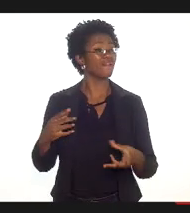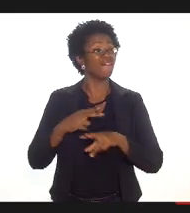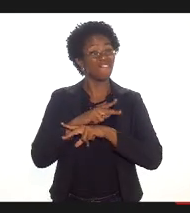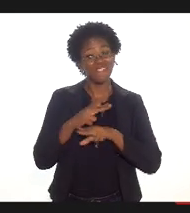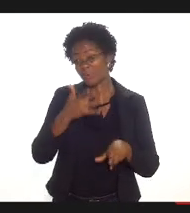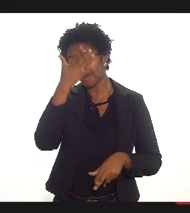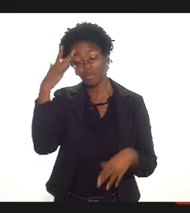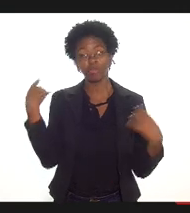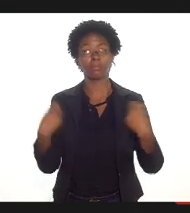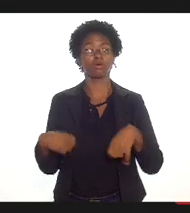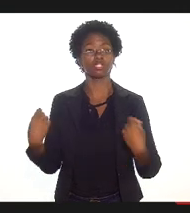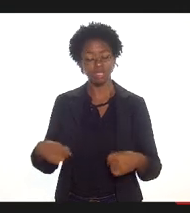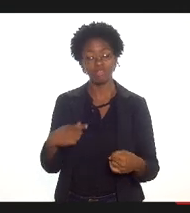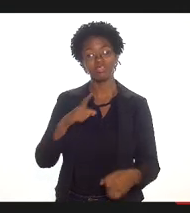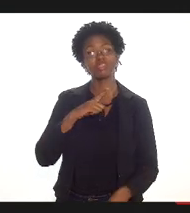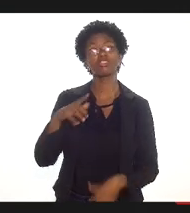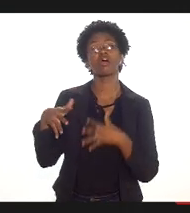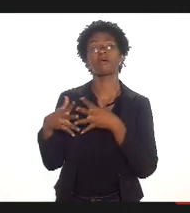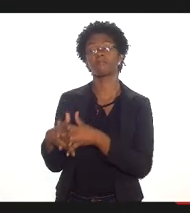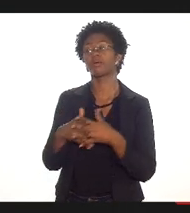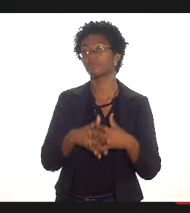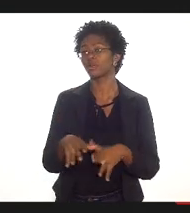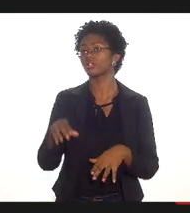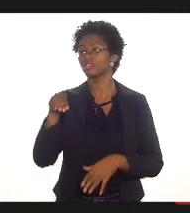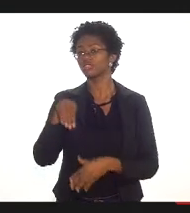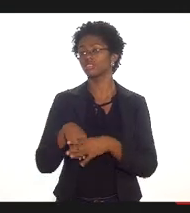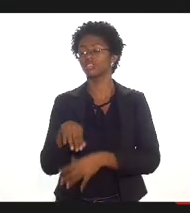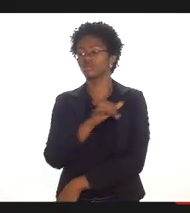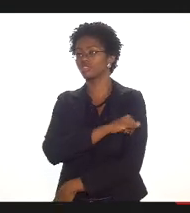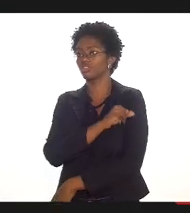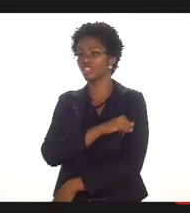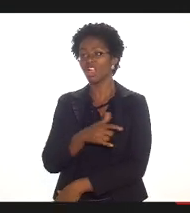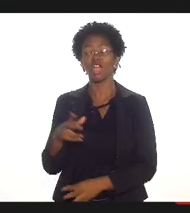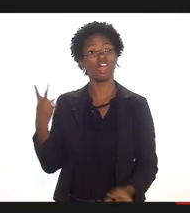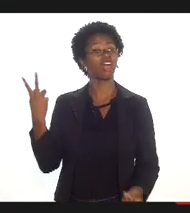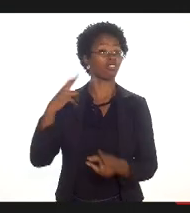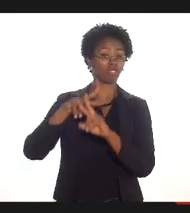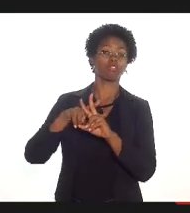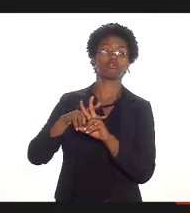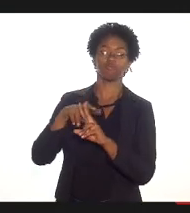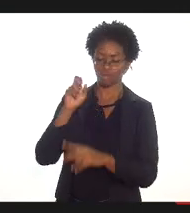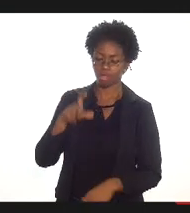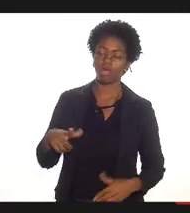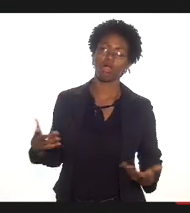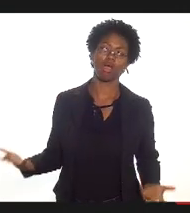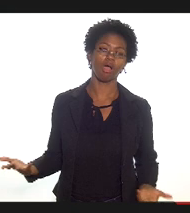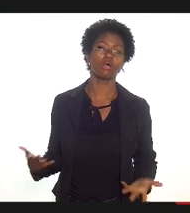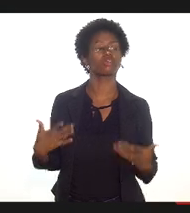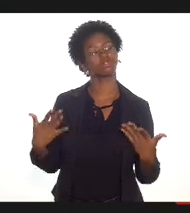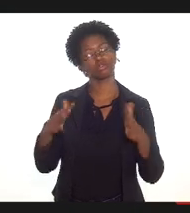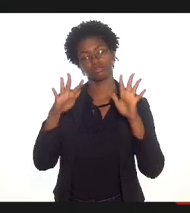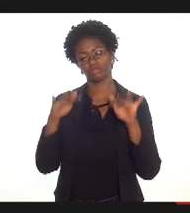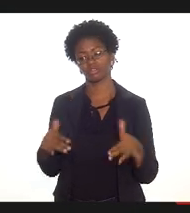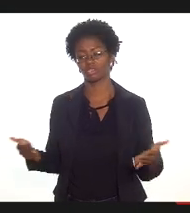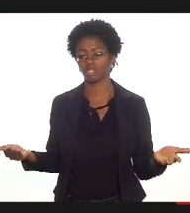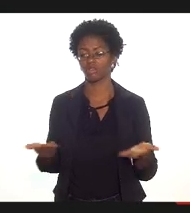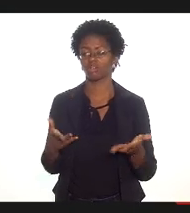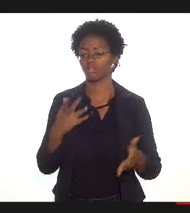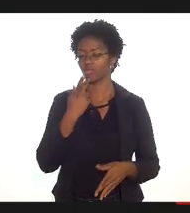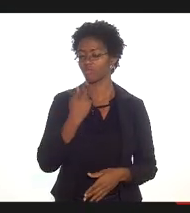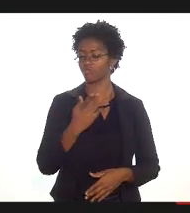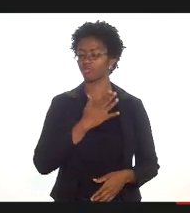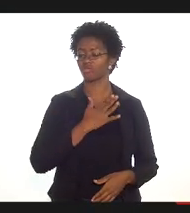está acontecendo com a alta complexidade dentro do Estado do Rio de Janeiro é criminoso. Então, eu queria encerrar aqui a minha